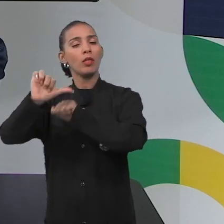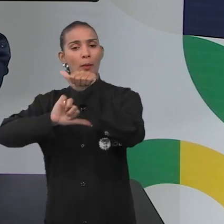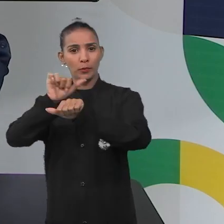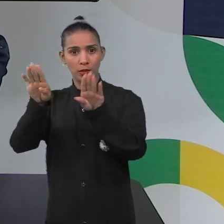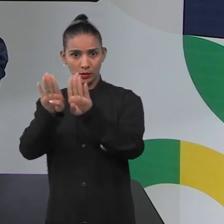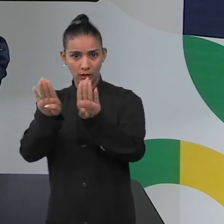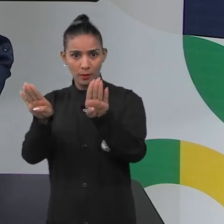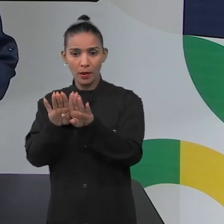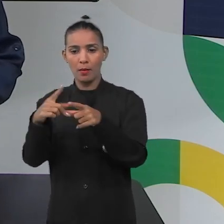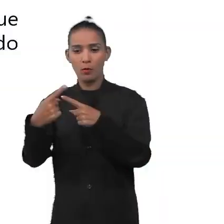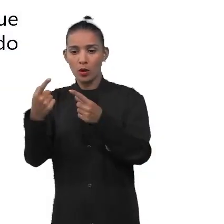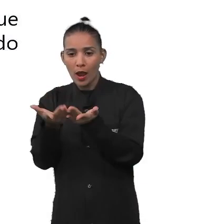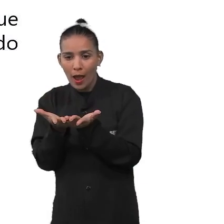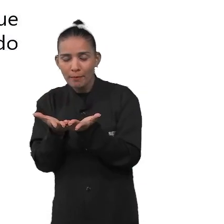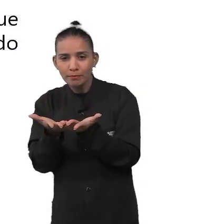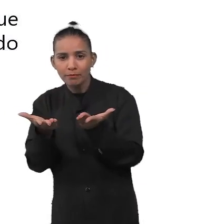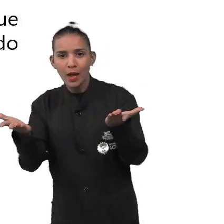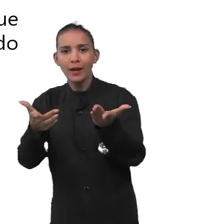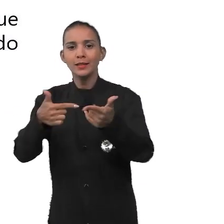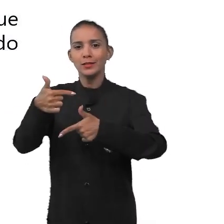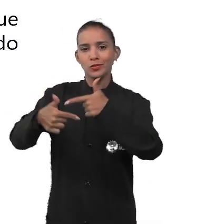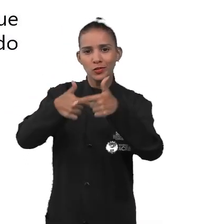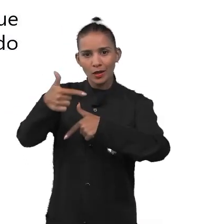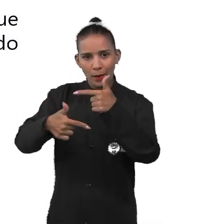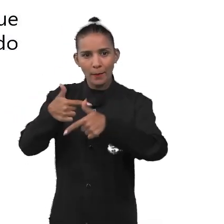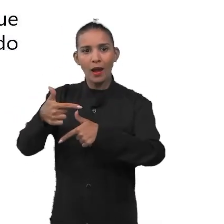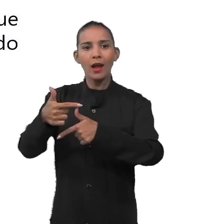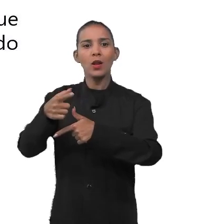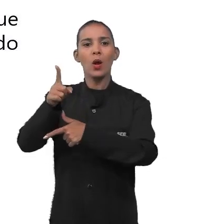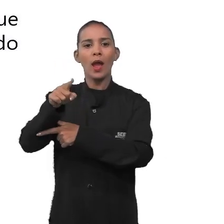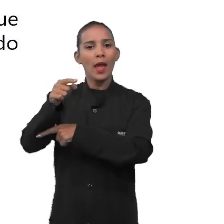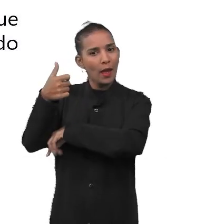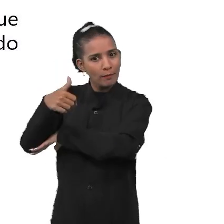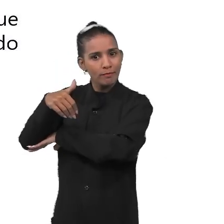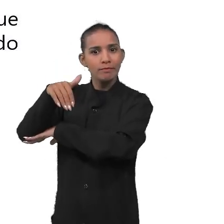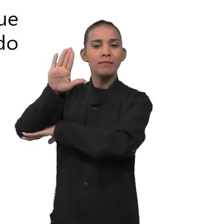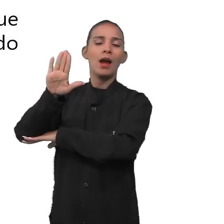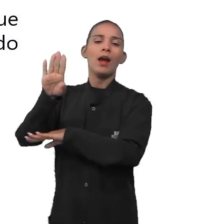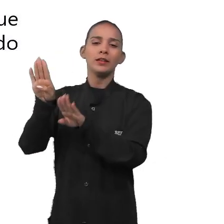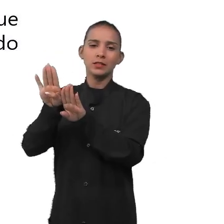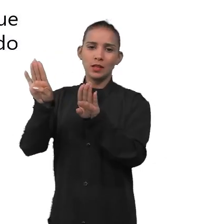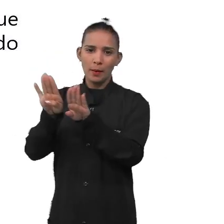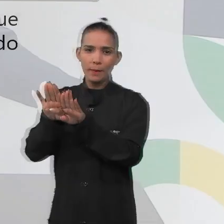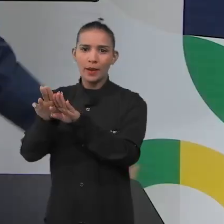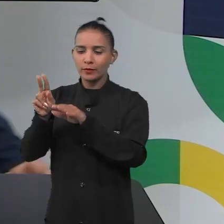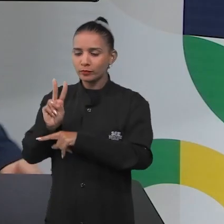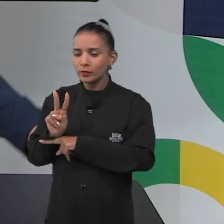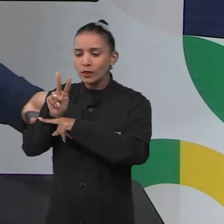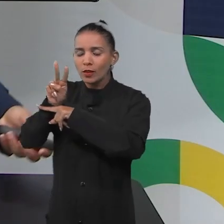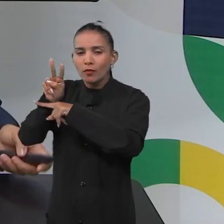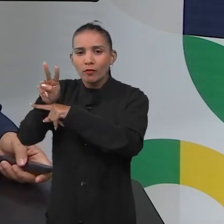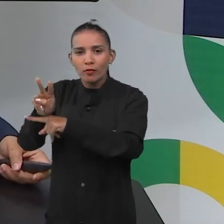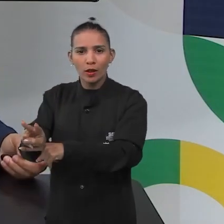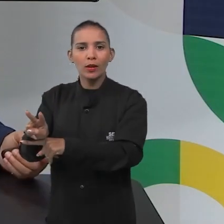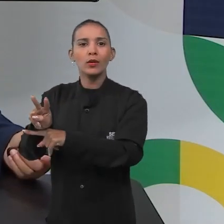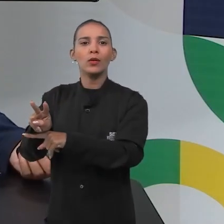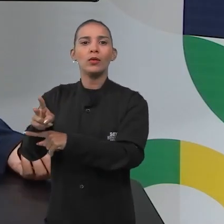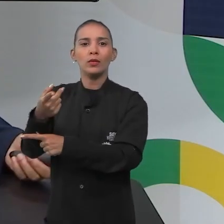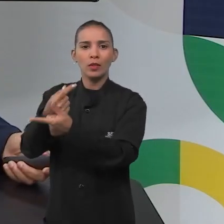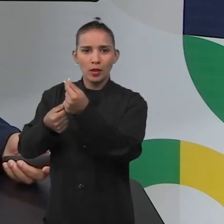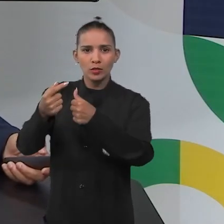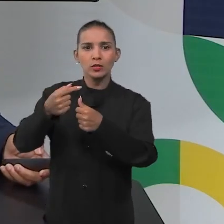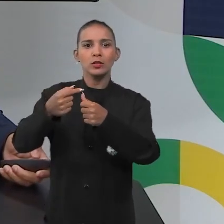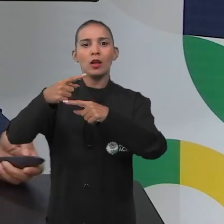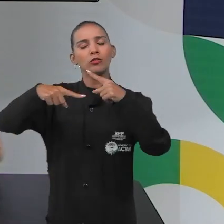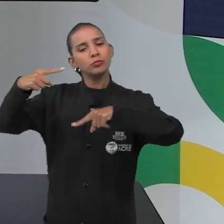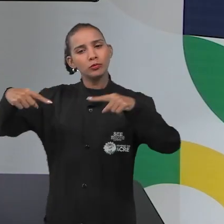produtiva, deixando de produzir a matéria-prima e agregando aí valor aos produtos. Isso é basicamente o conceito de